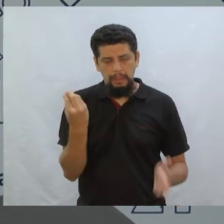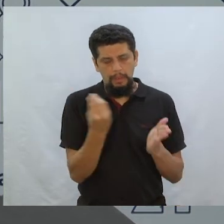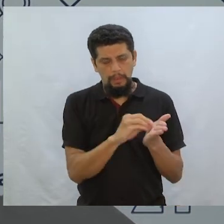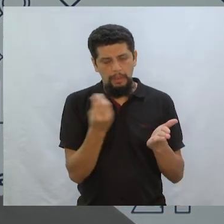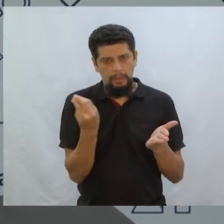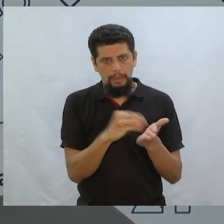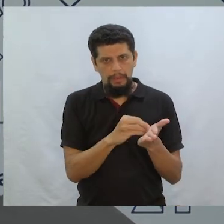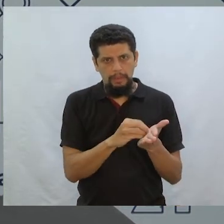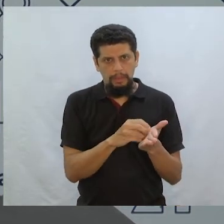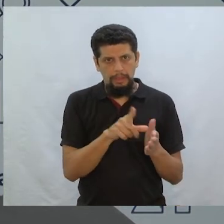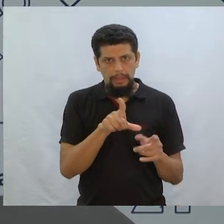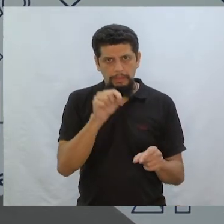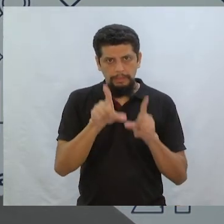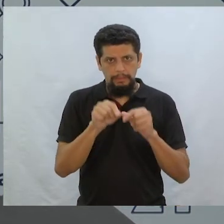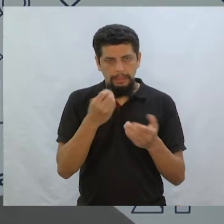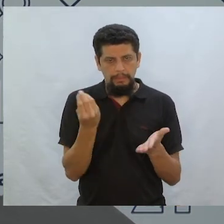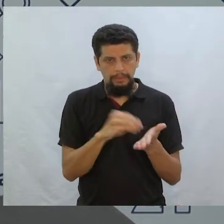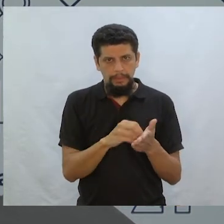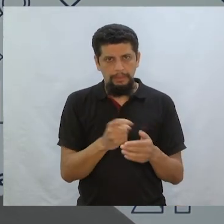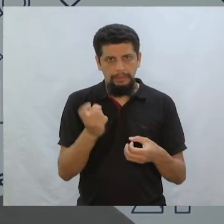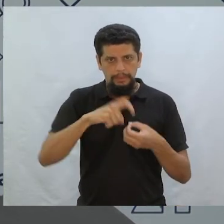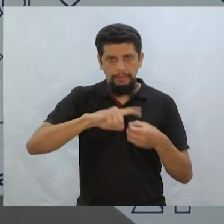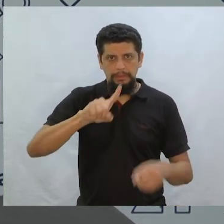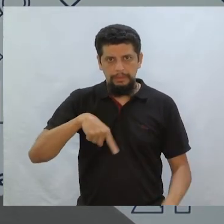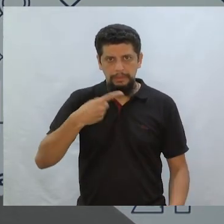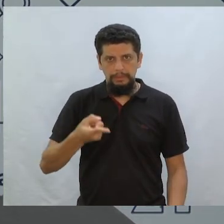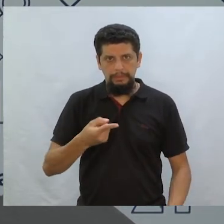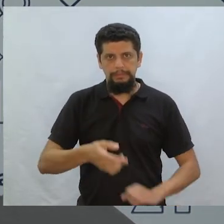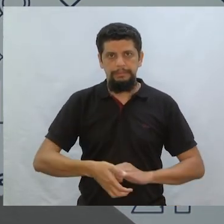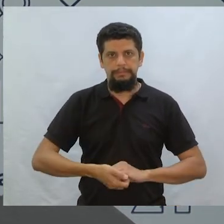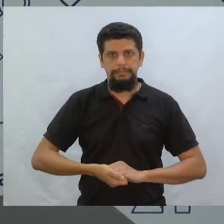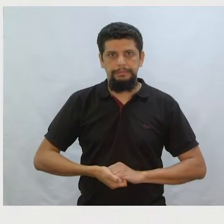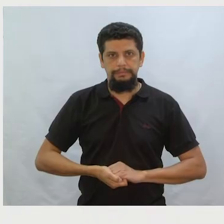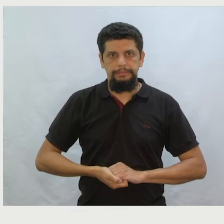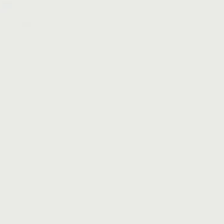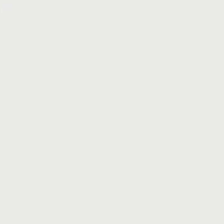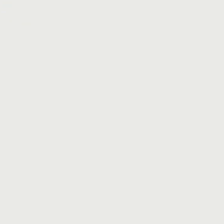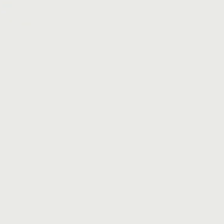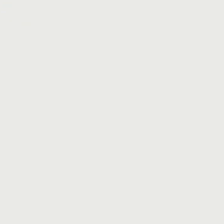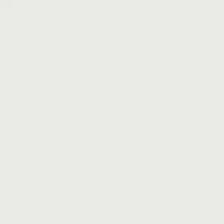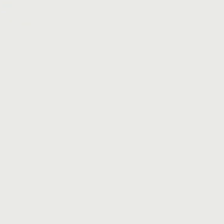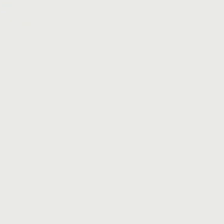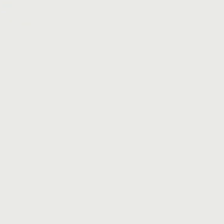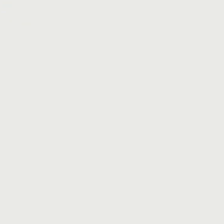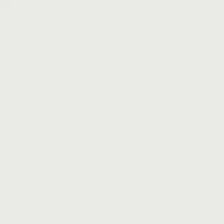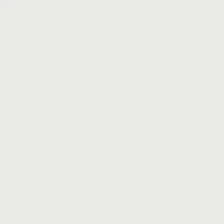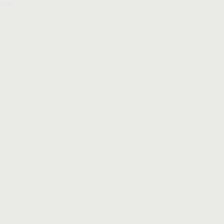para você colocar as opções possíveis e eu já volto pra gente continuar